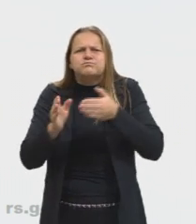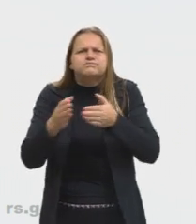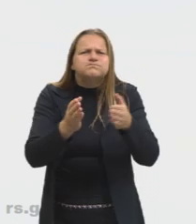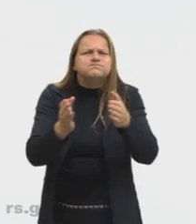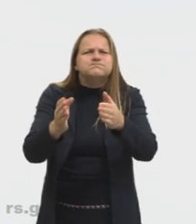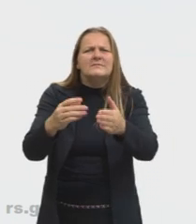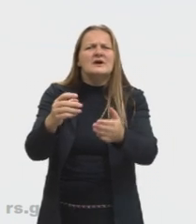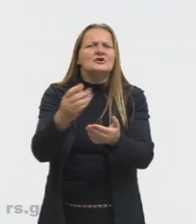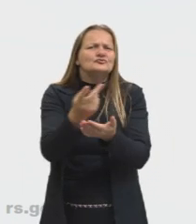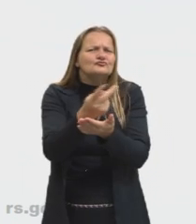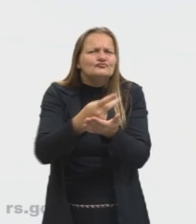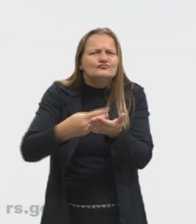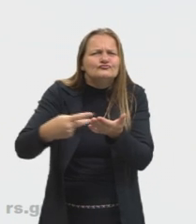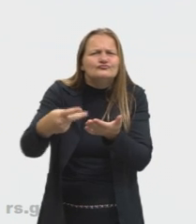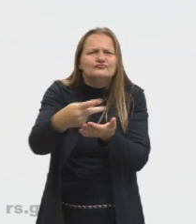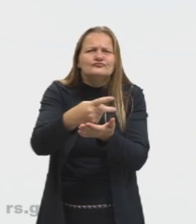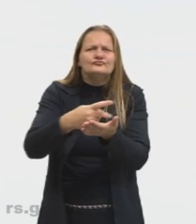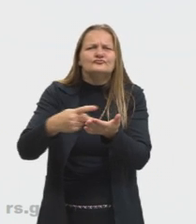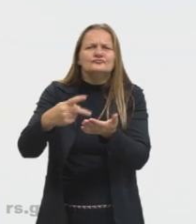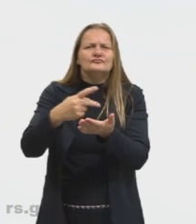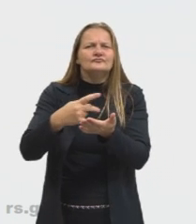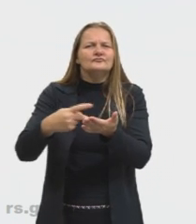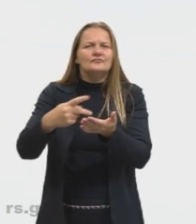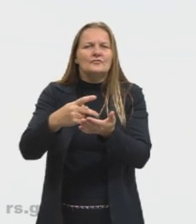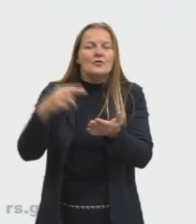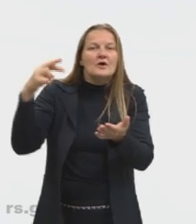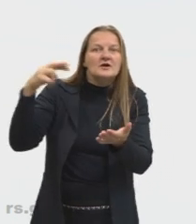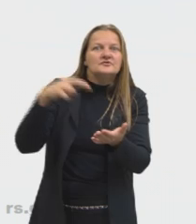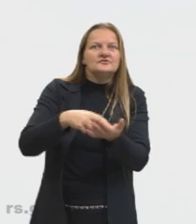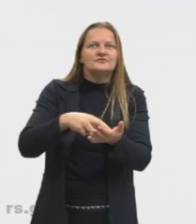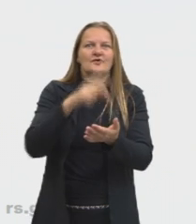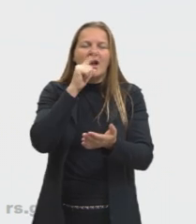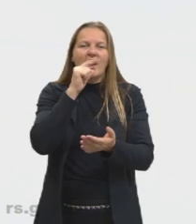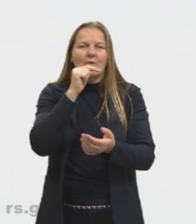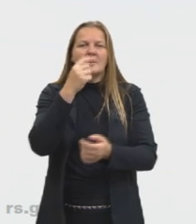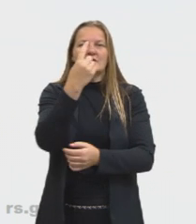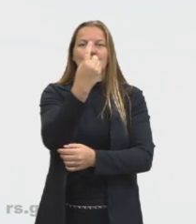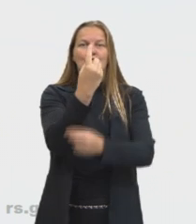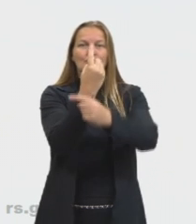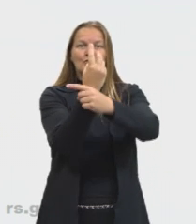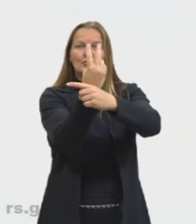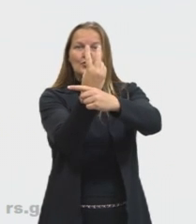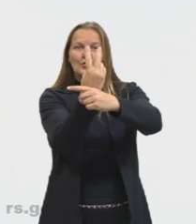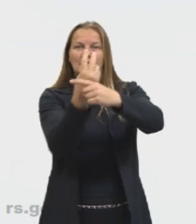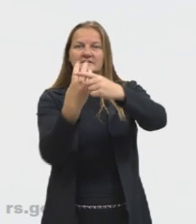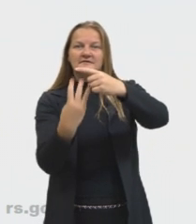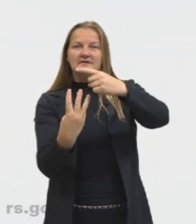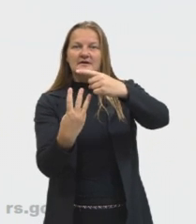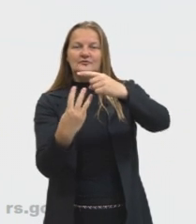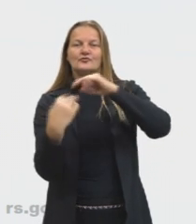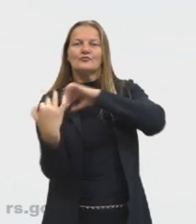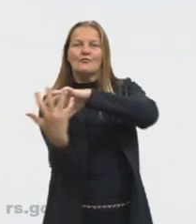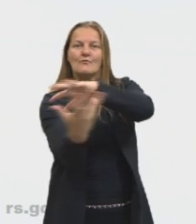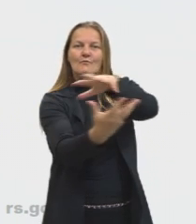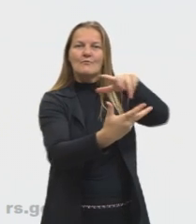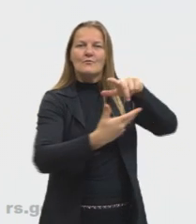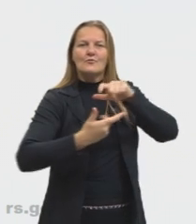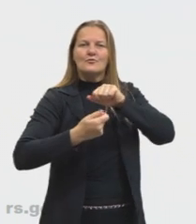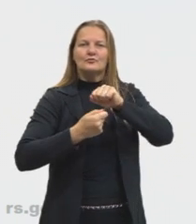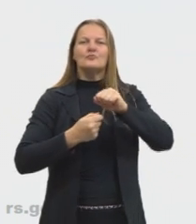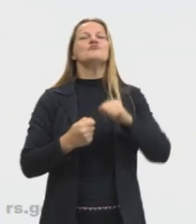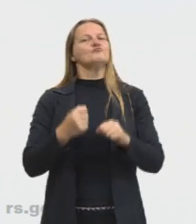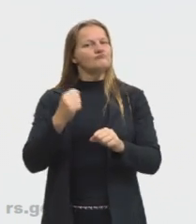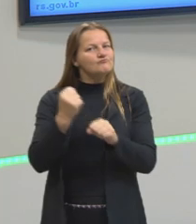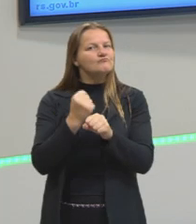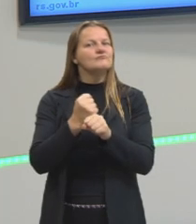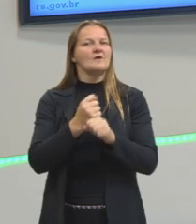então dessa nesses dois terços aí do planeta certo que a água né gurizada e seus